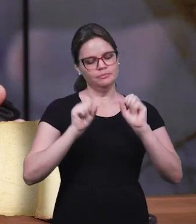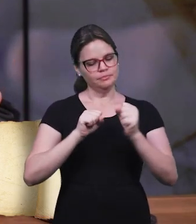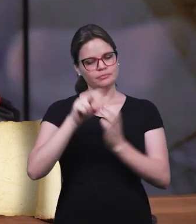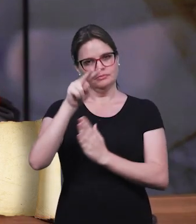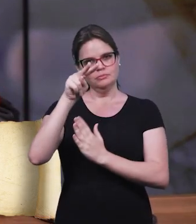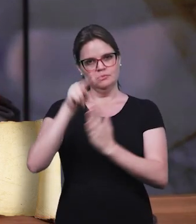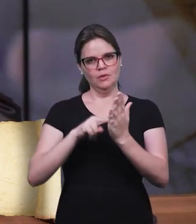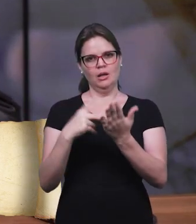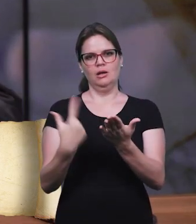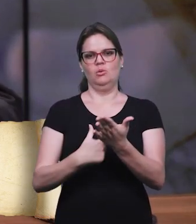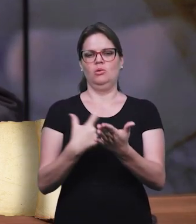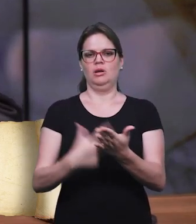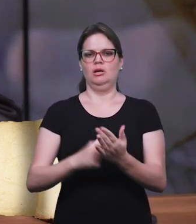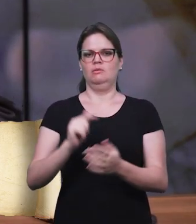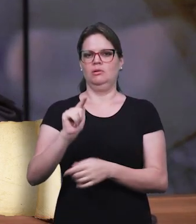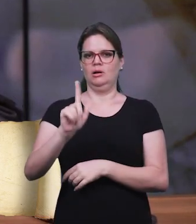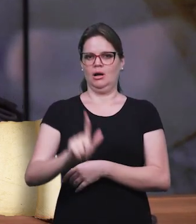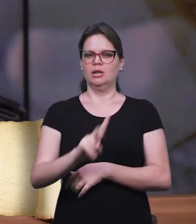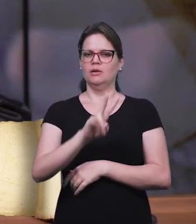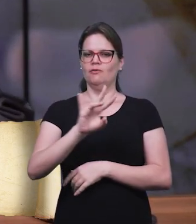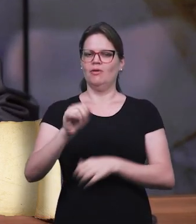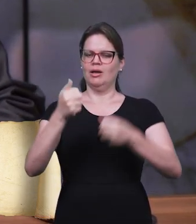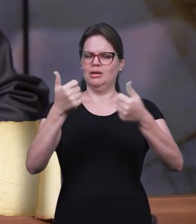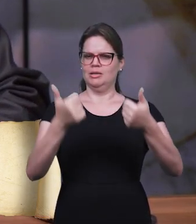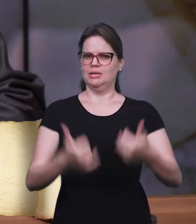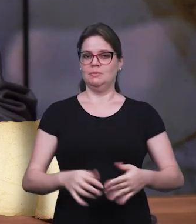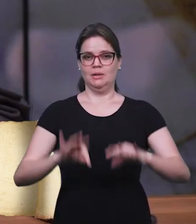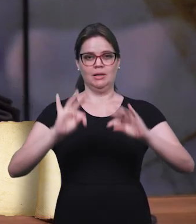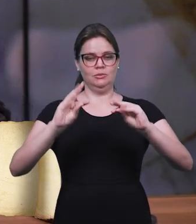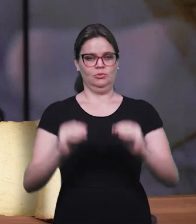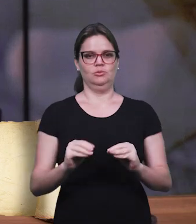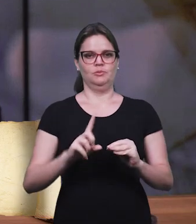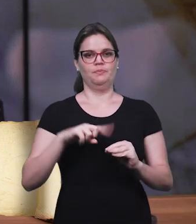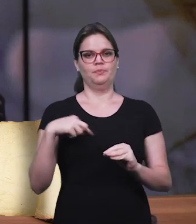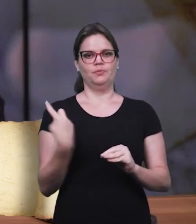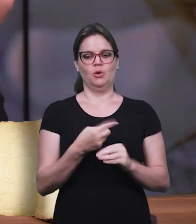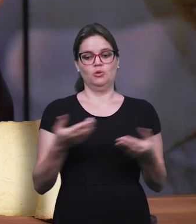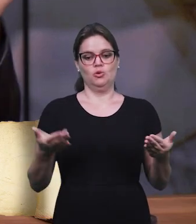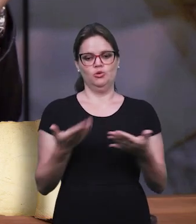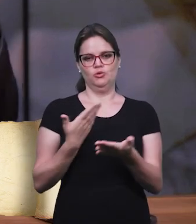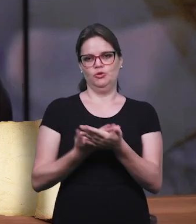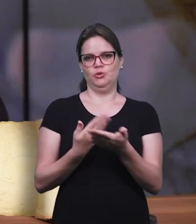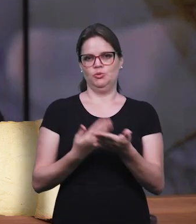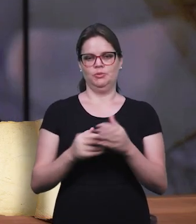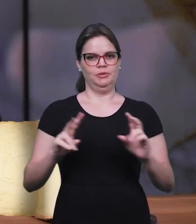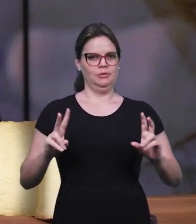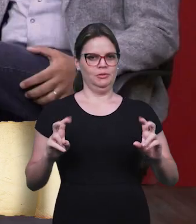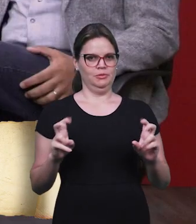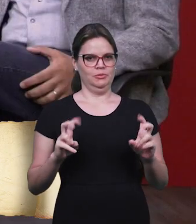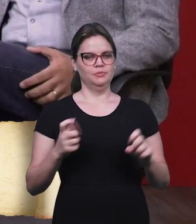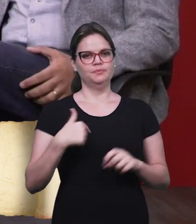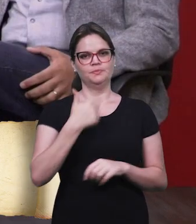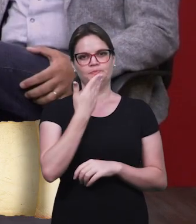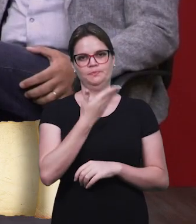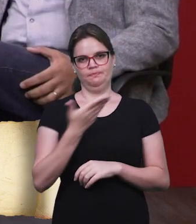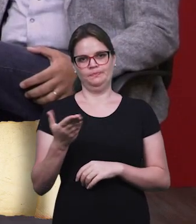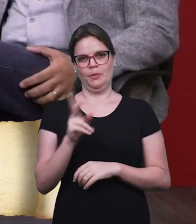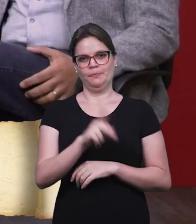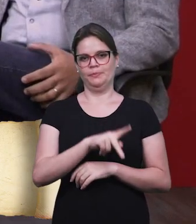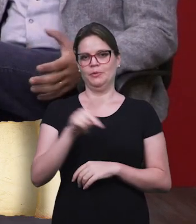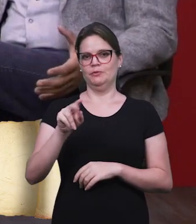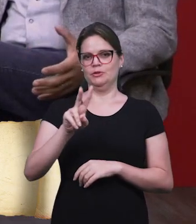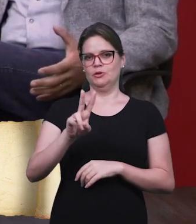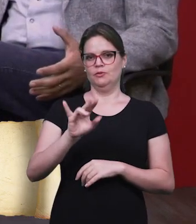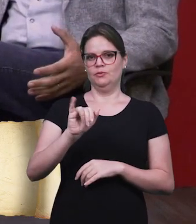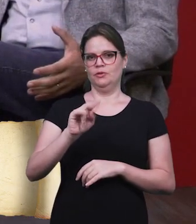aos Gálatas, mas nós vamos estudá-la aqui. Então eu vou passar a palavra ao professor Vinícius. Amém,